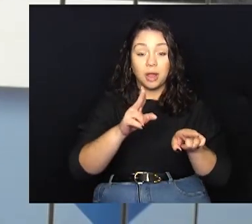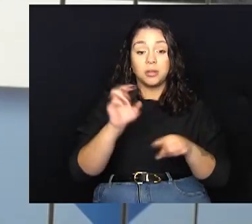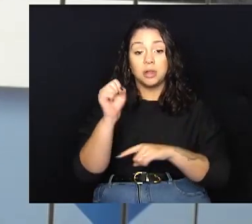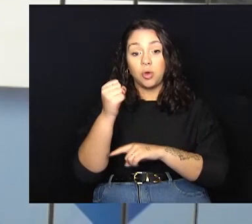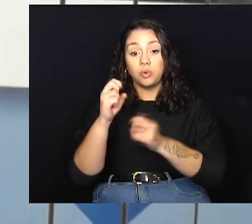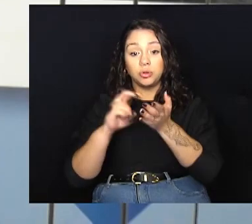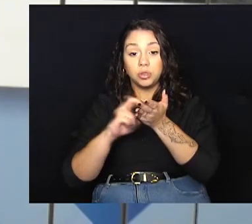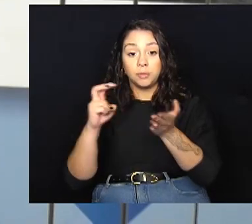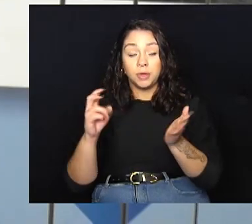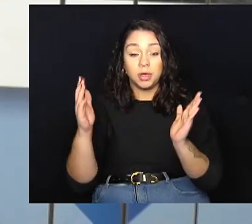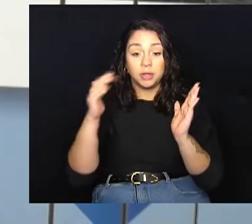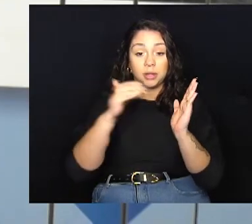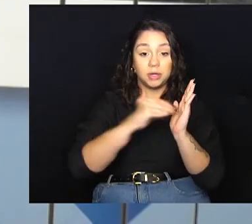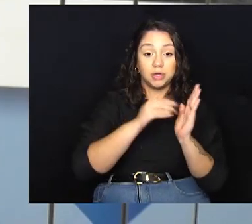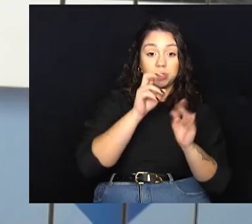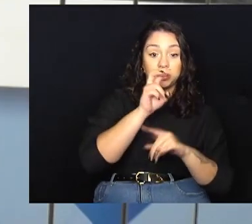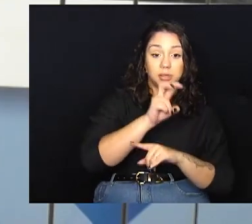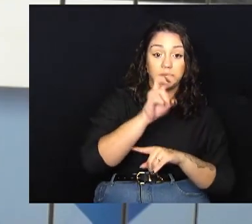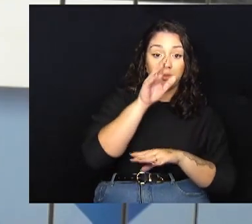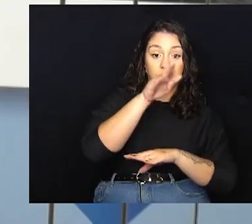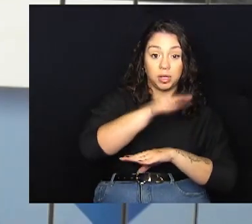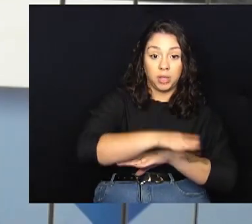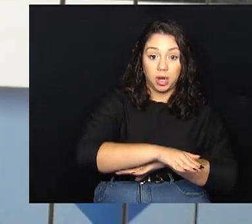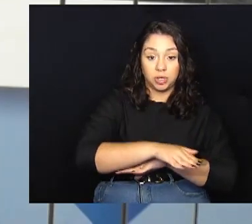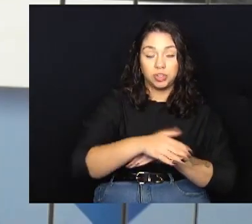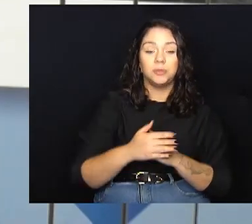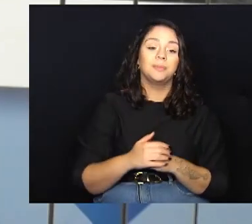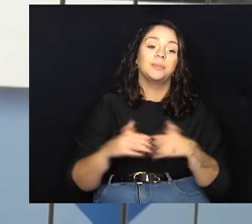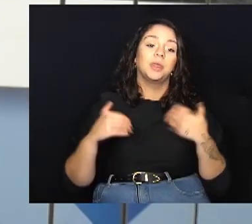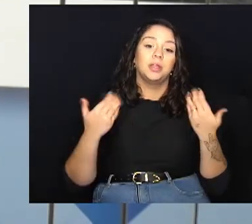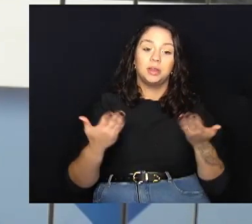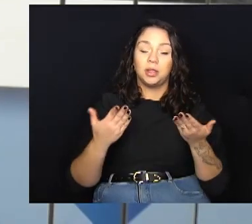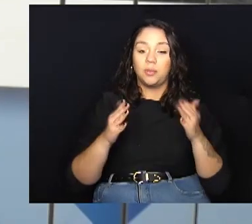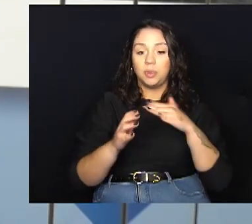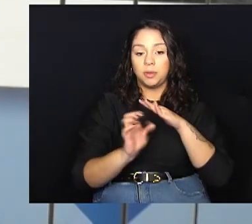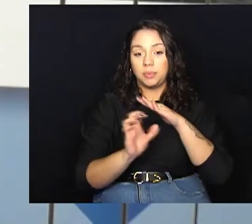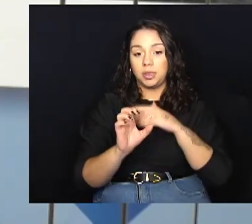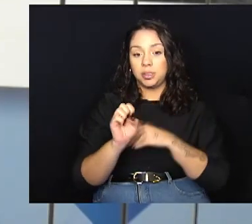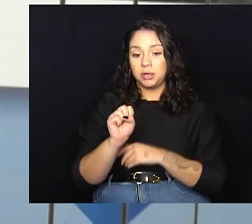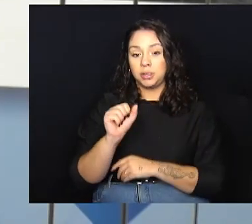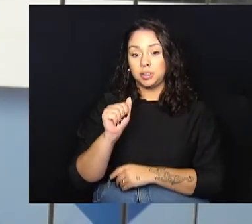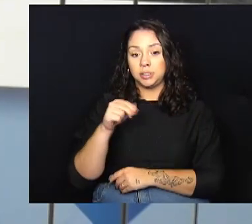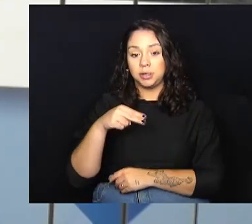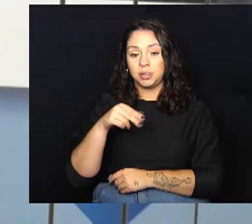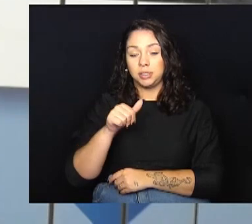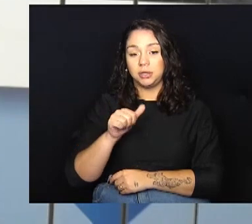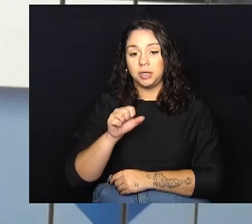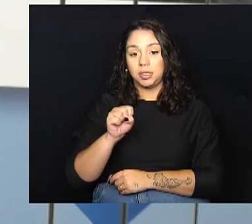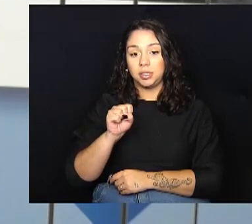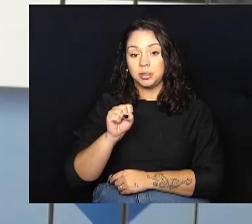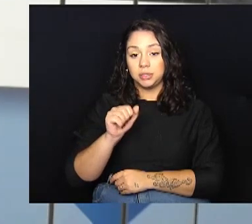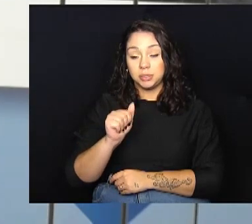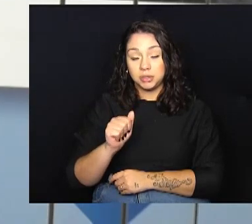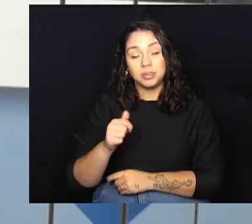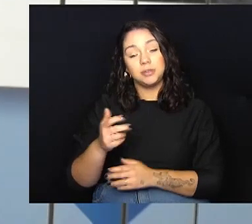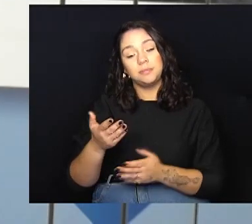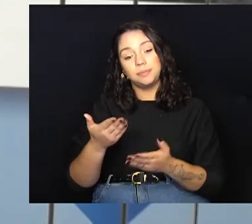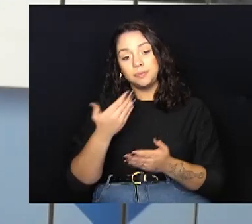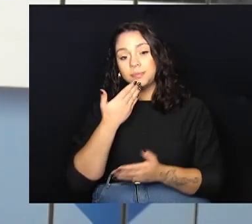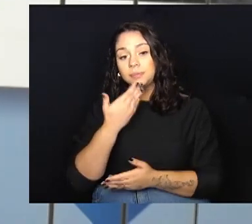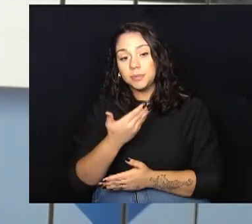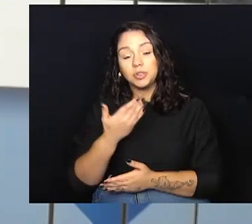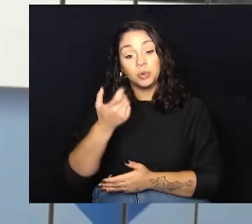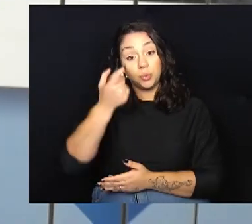até 5 horas da tarde então essa Nasa solicita aos moradores que consumam água de forma